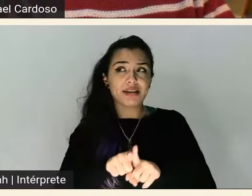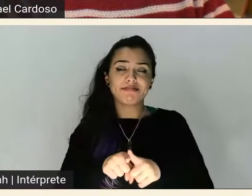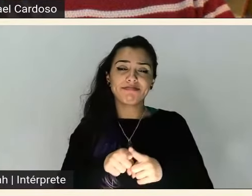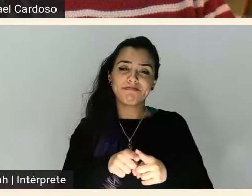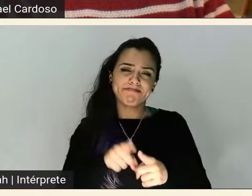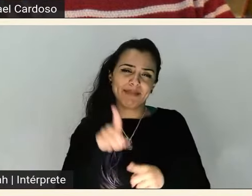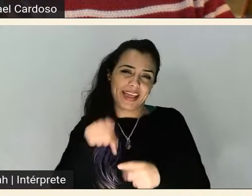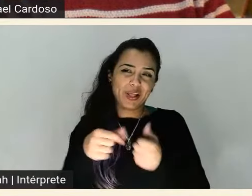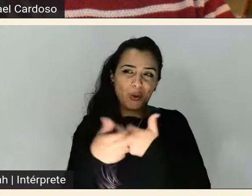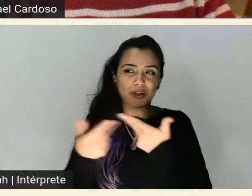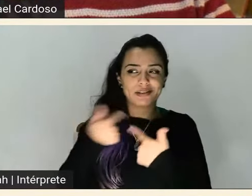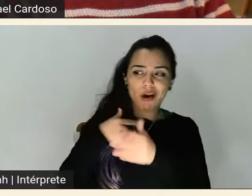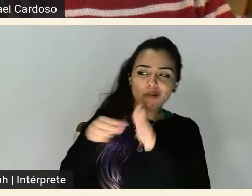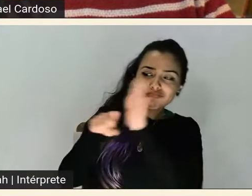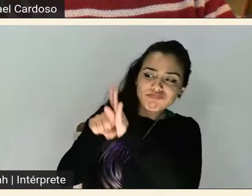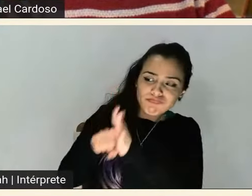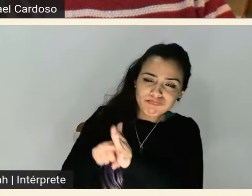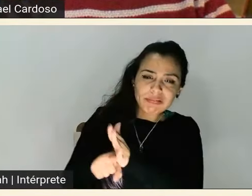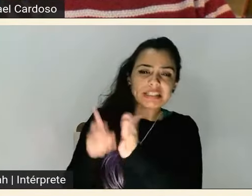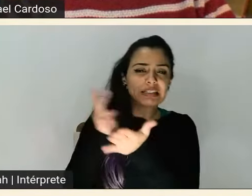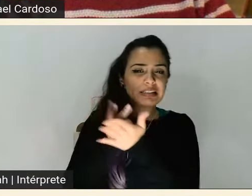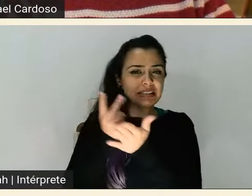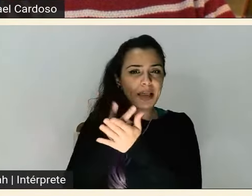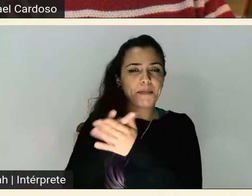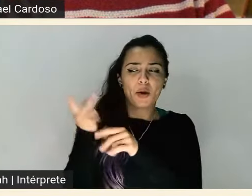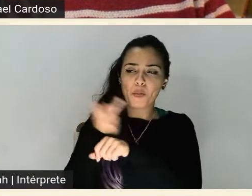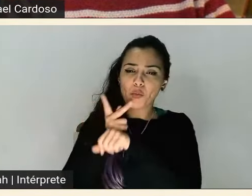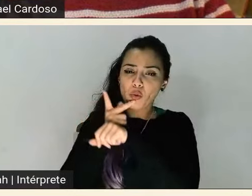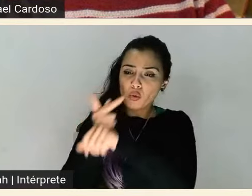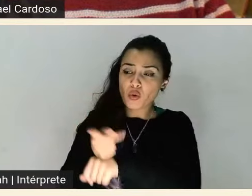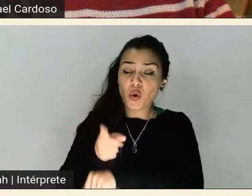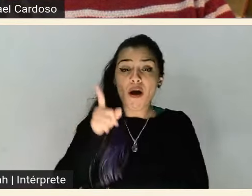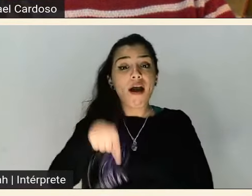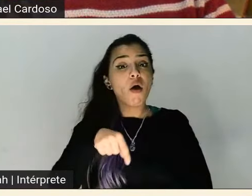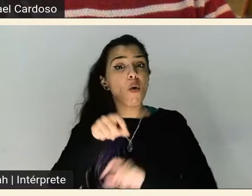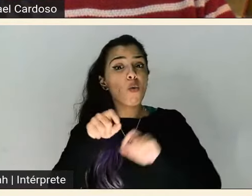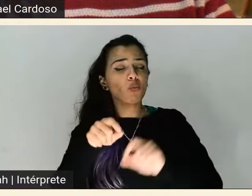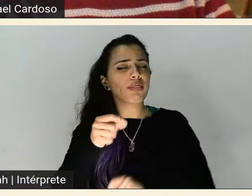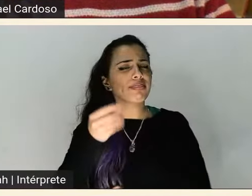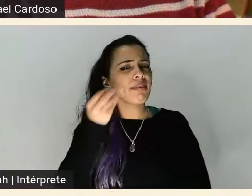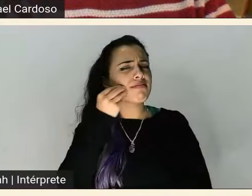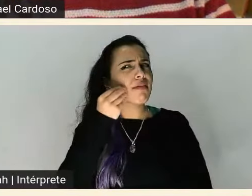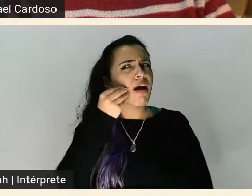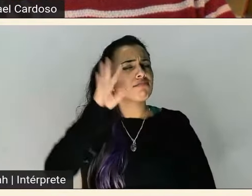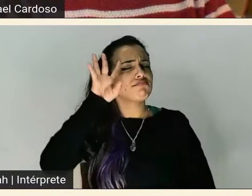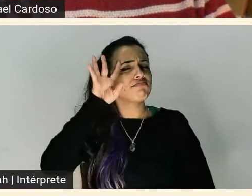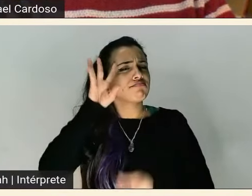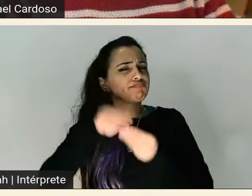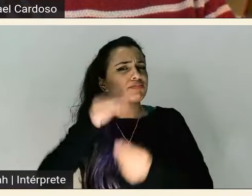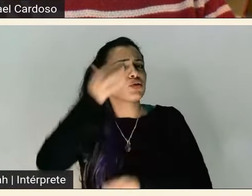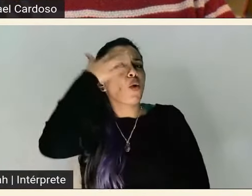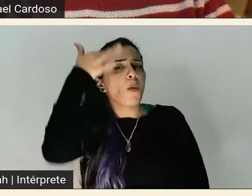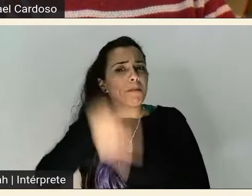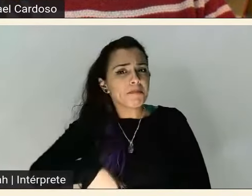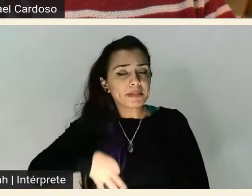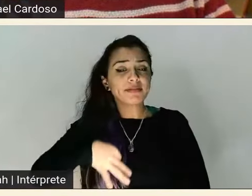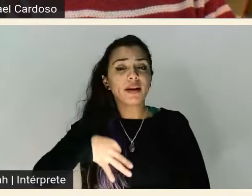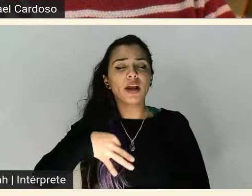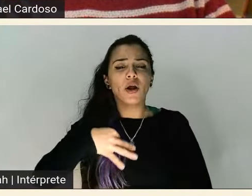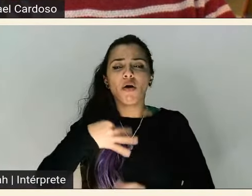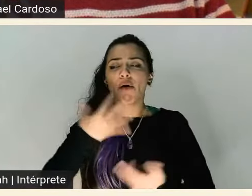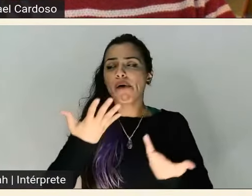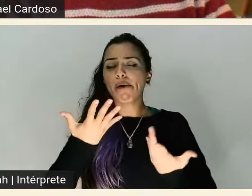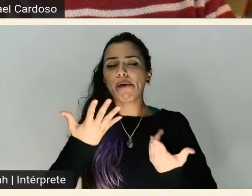meus trabalhos como um todo, é tentar entender o que é que também em mim